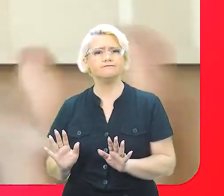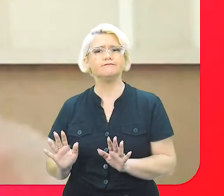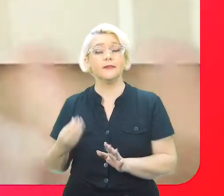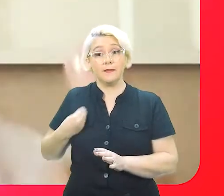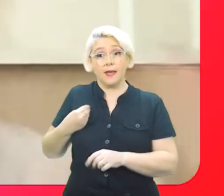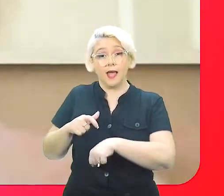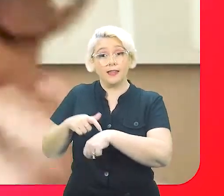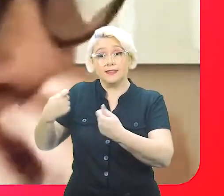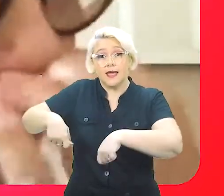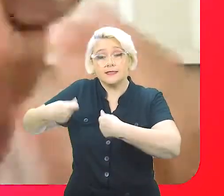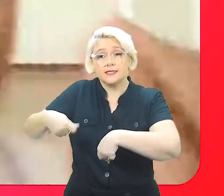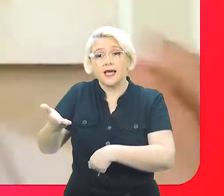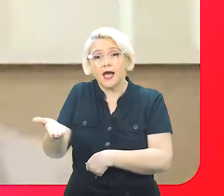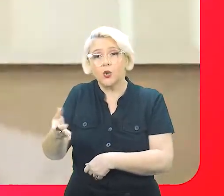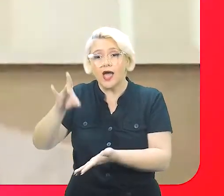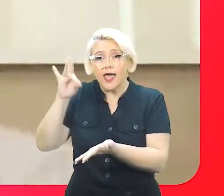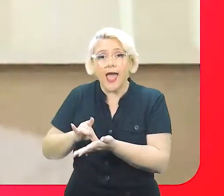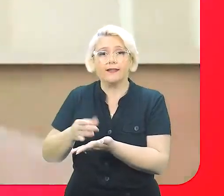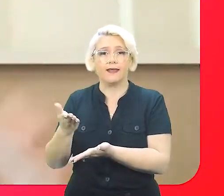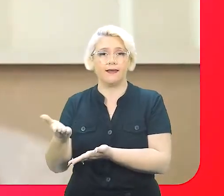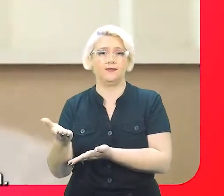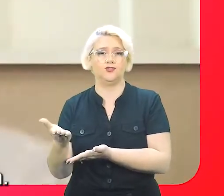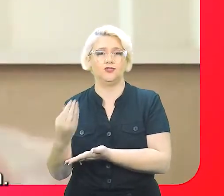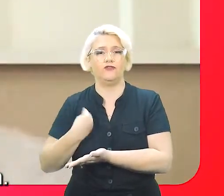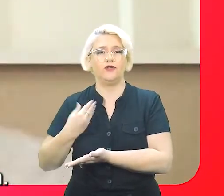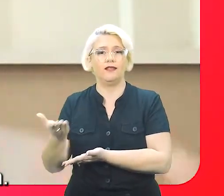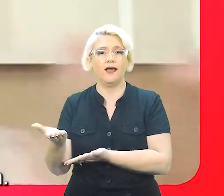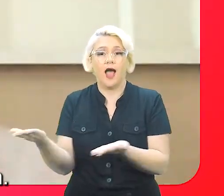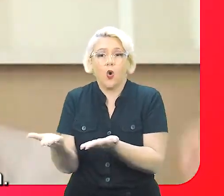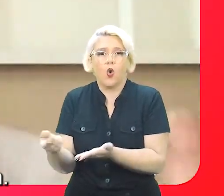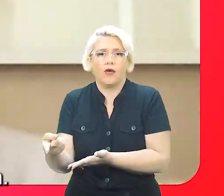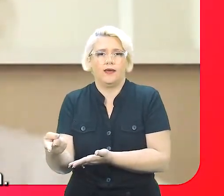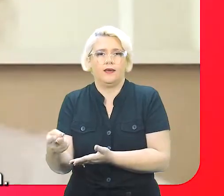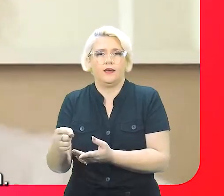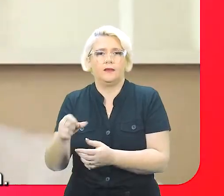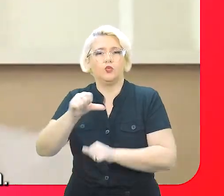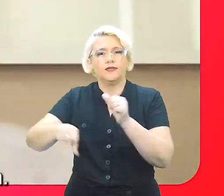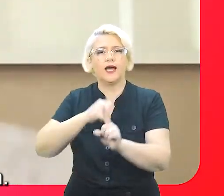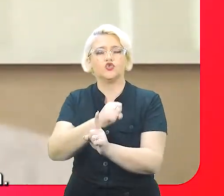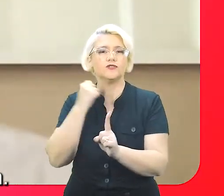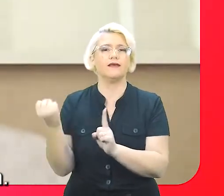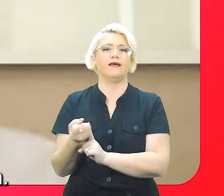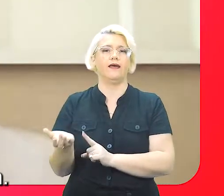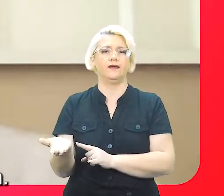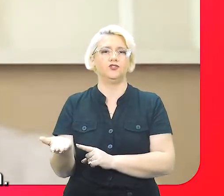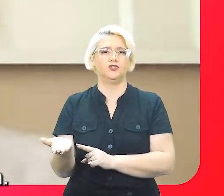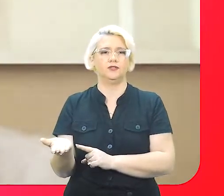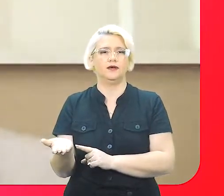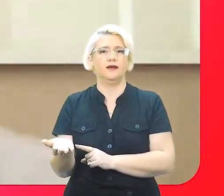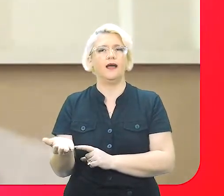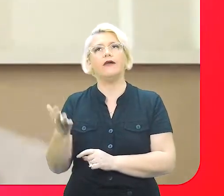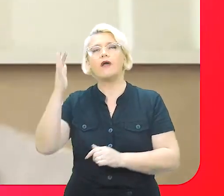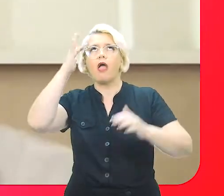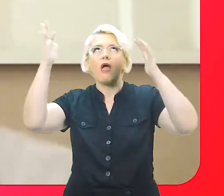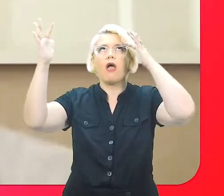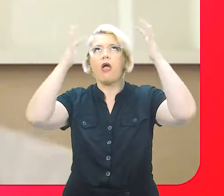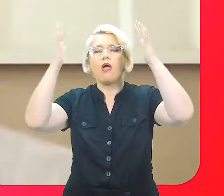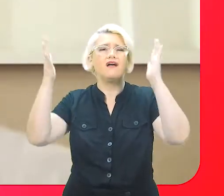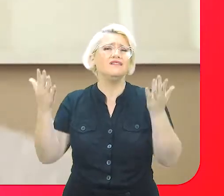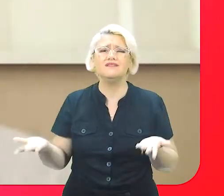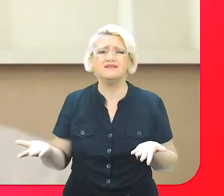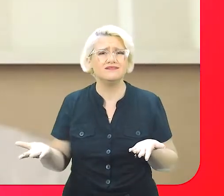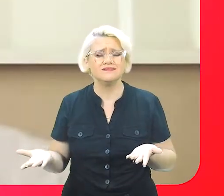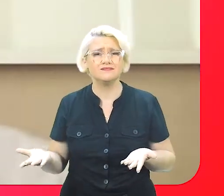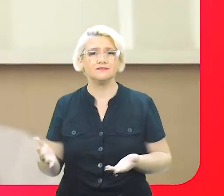é necessário para realizar aquele tipo de sociedade que eles almejam.